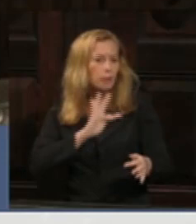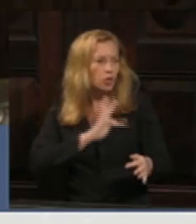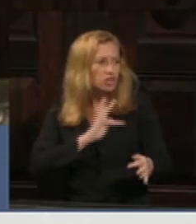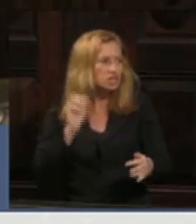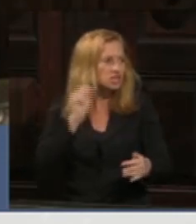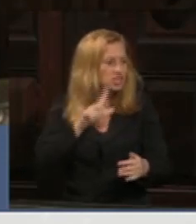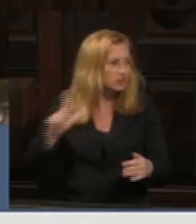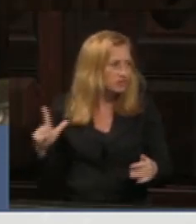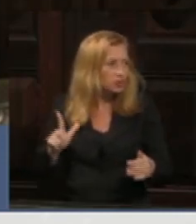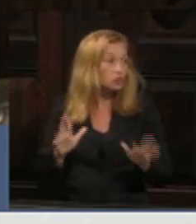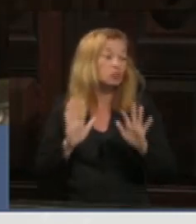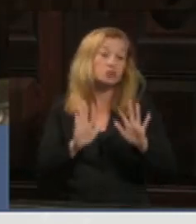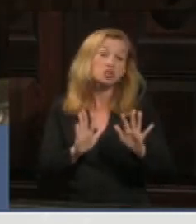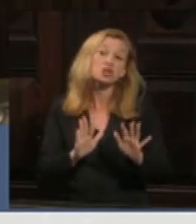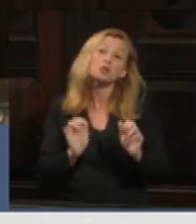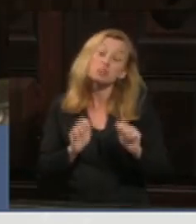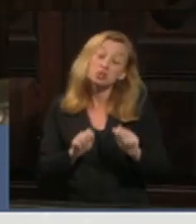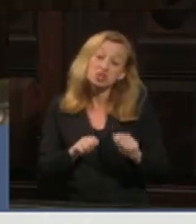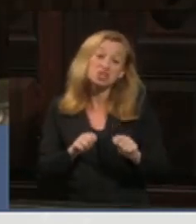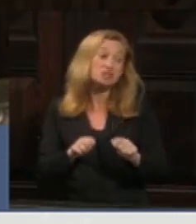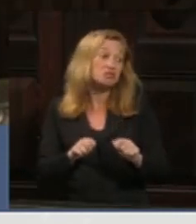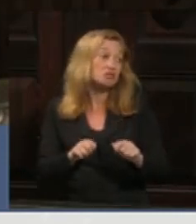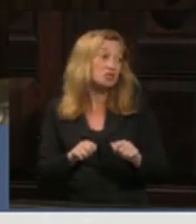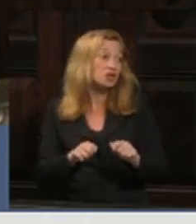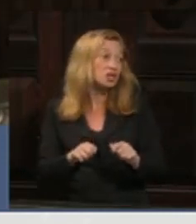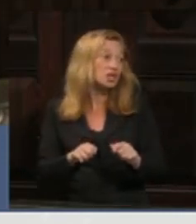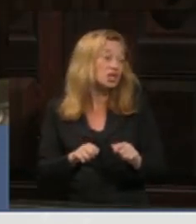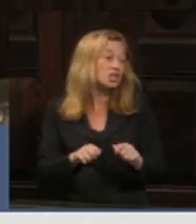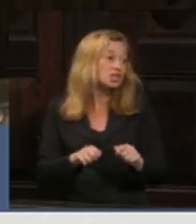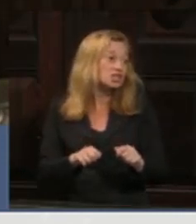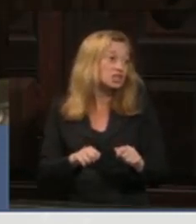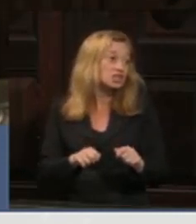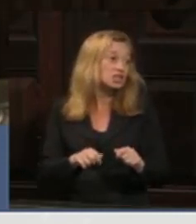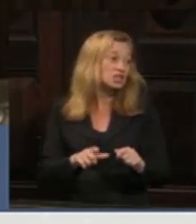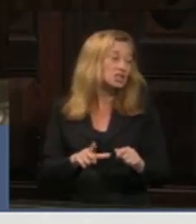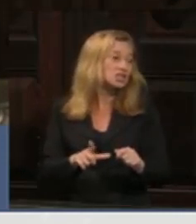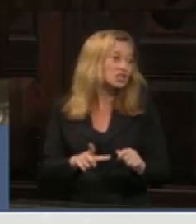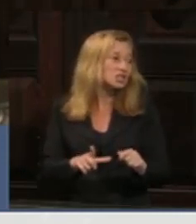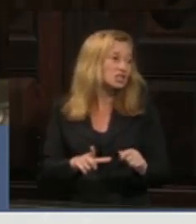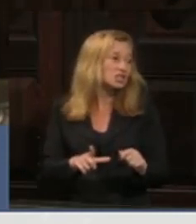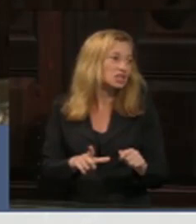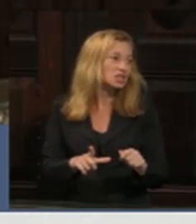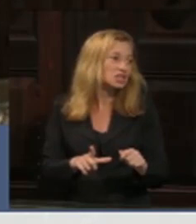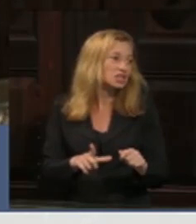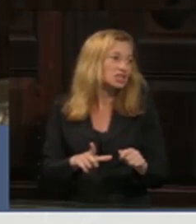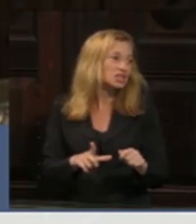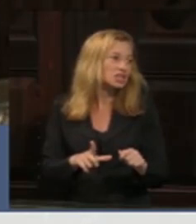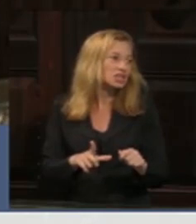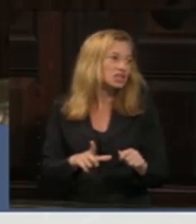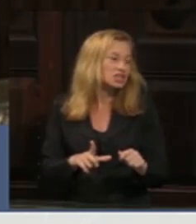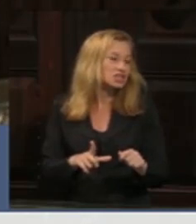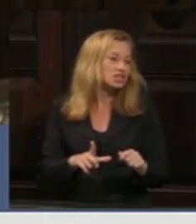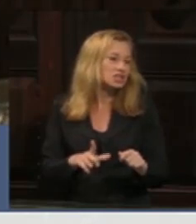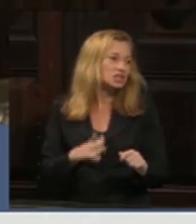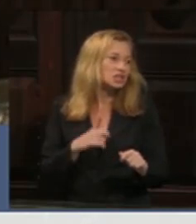possivelmente eles teriam cometido o dito crime